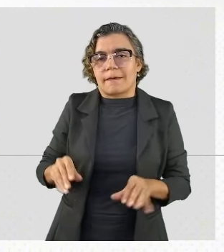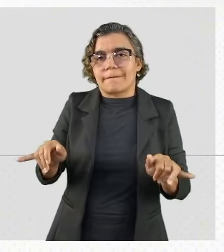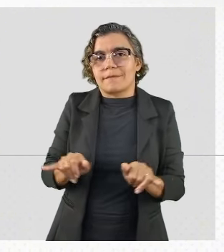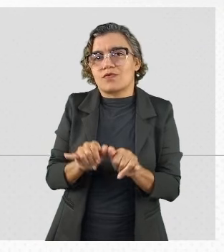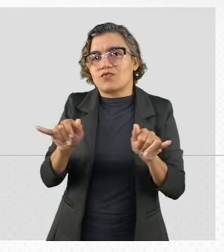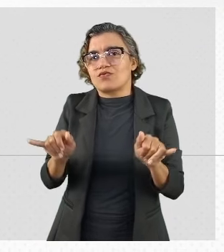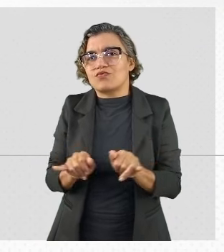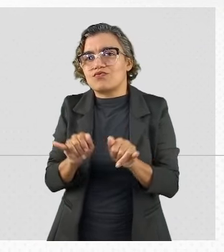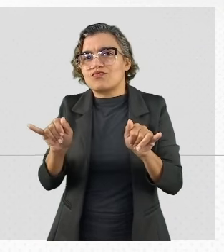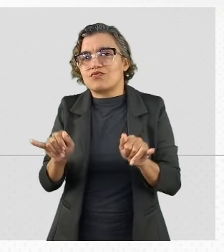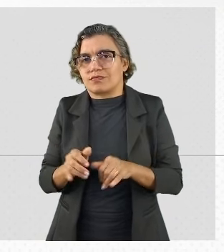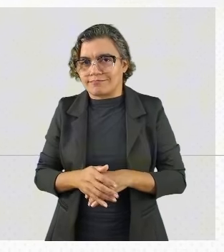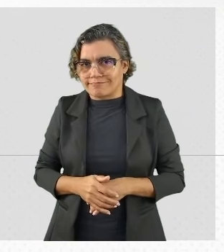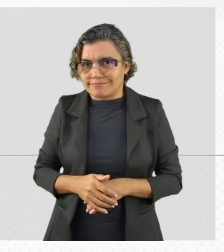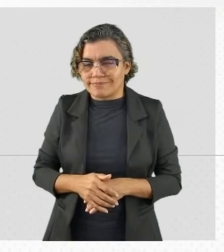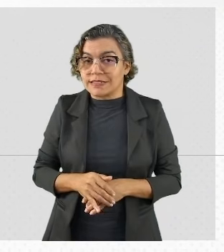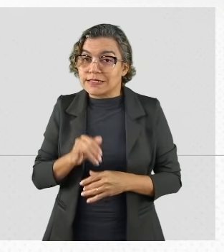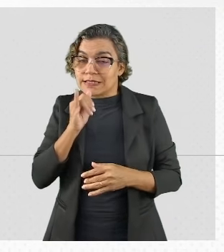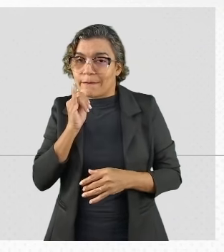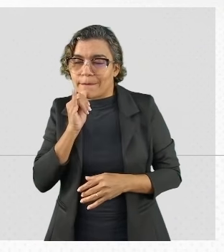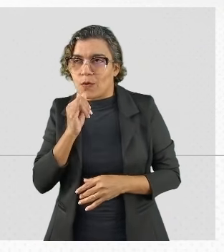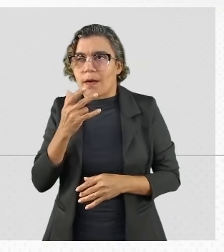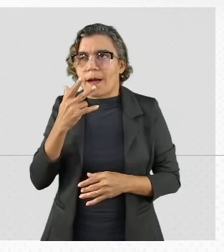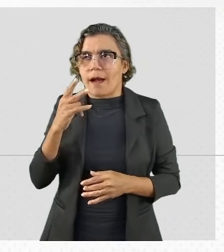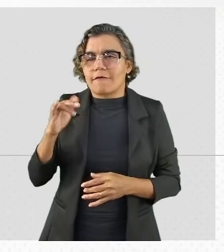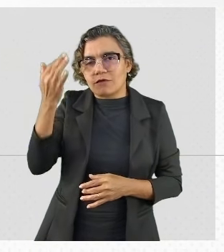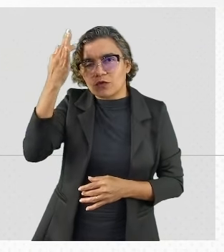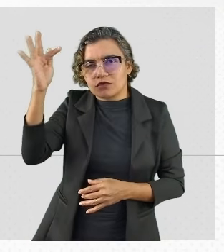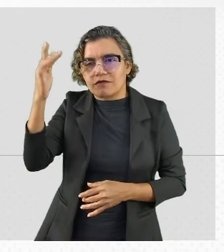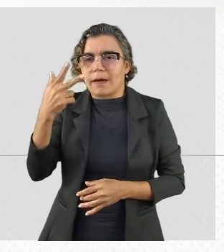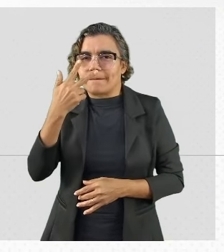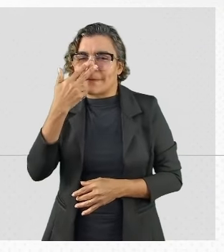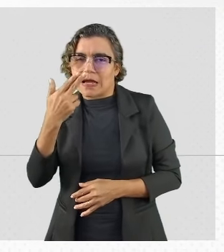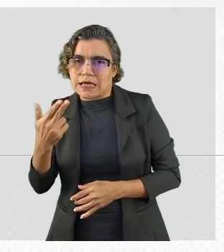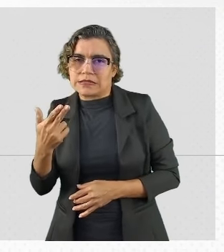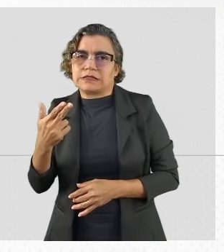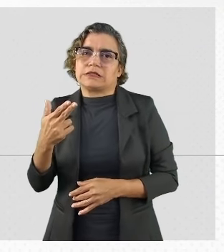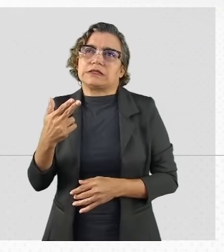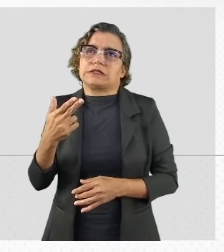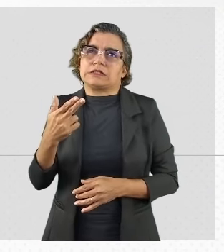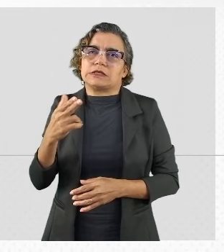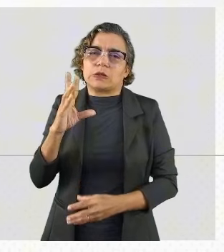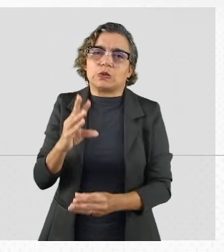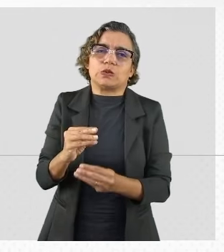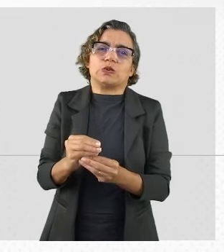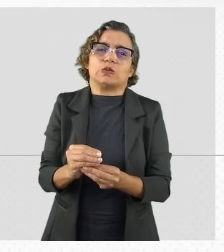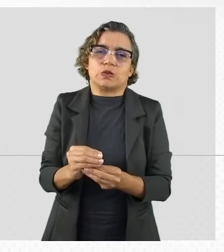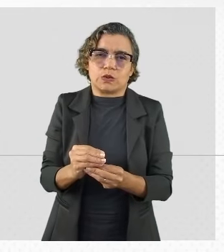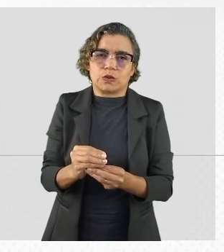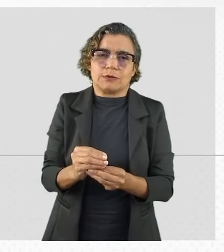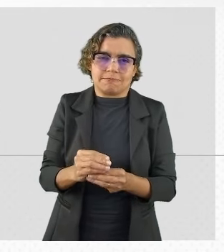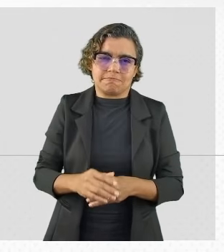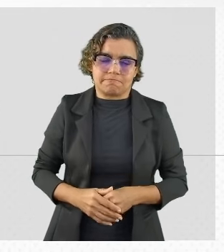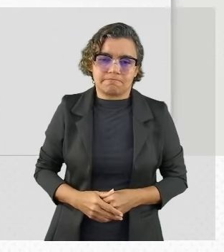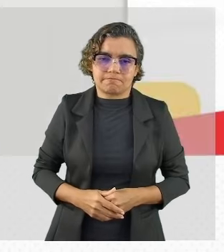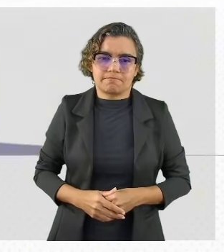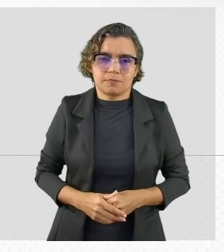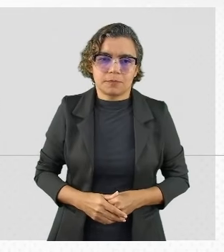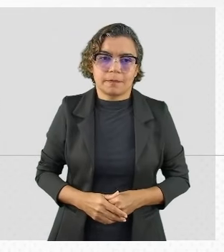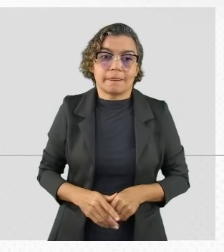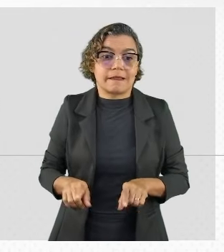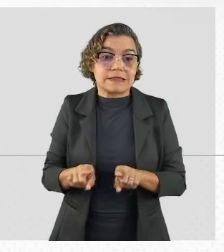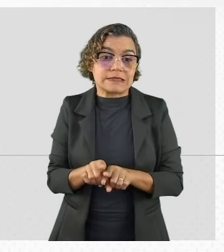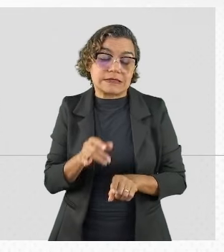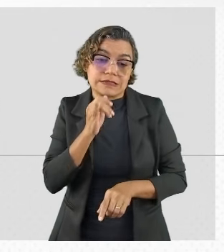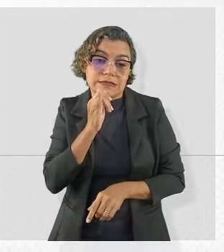tolice algo de vergonhoso. Bom, eu trouxe esse fragmento aqui porque ele responde literalmente essa pergunta, né? Mas, por